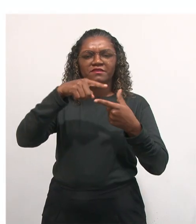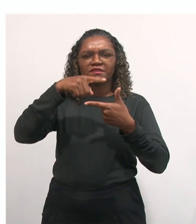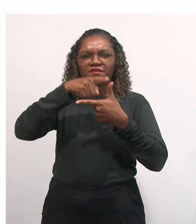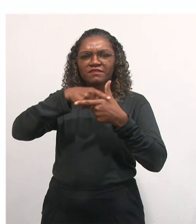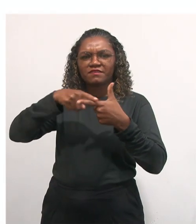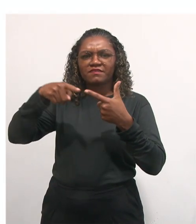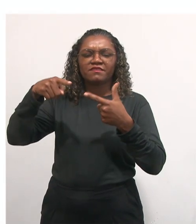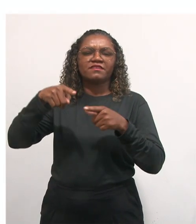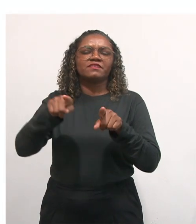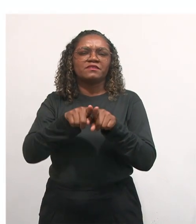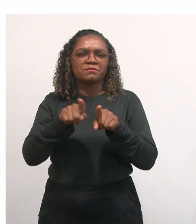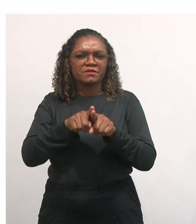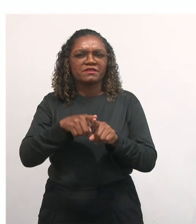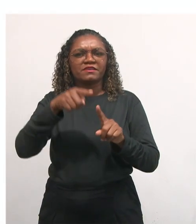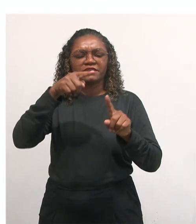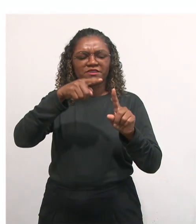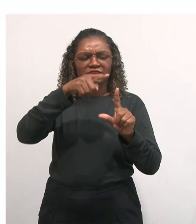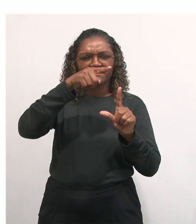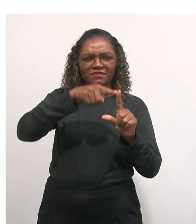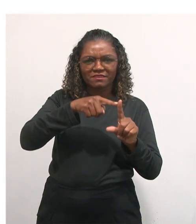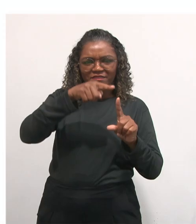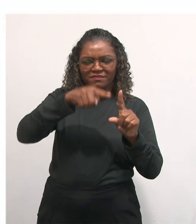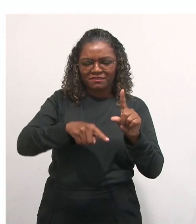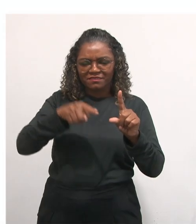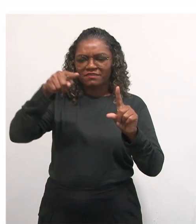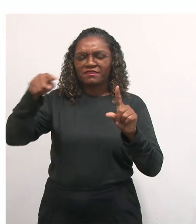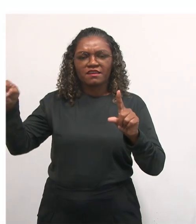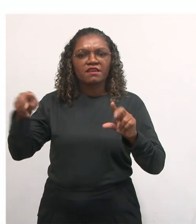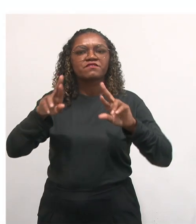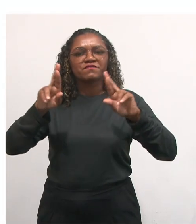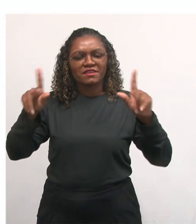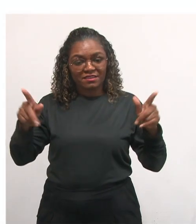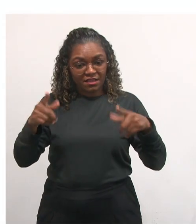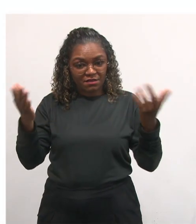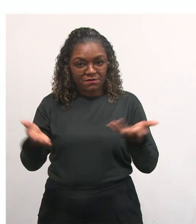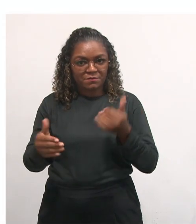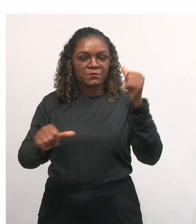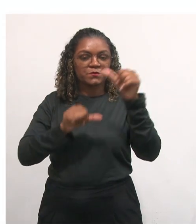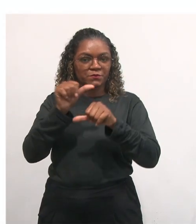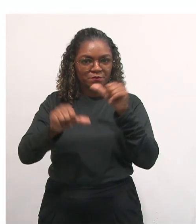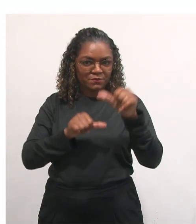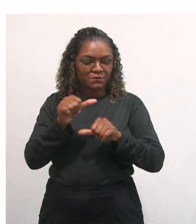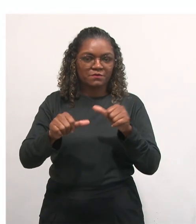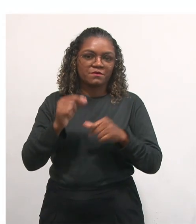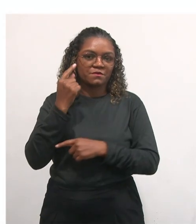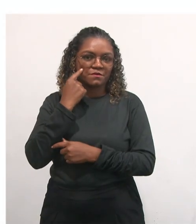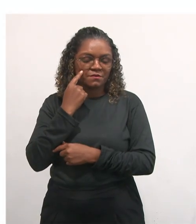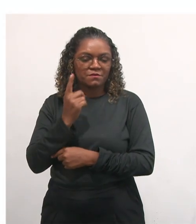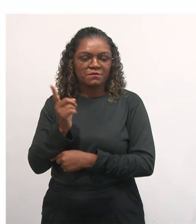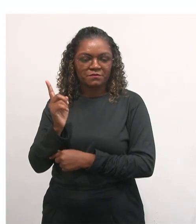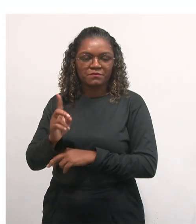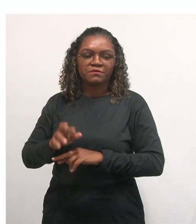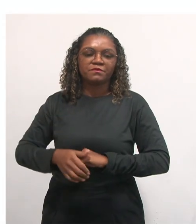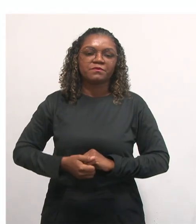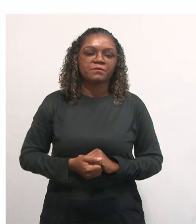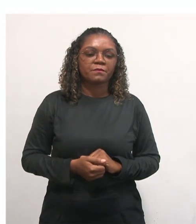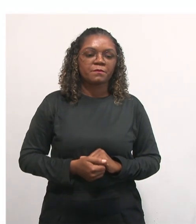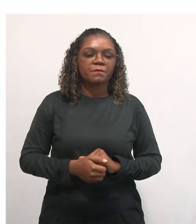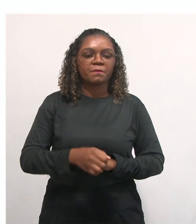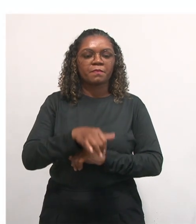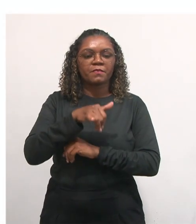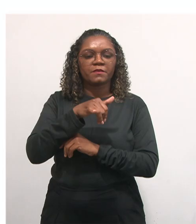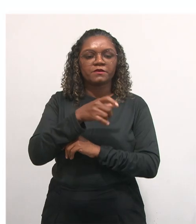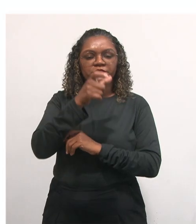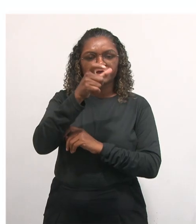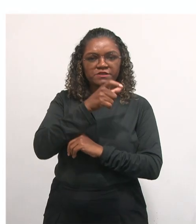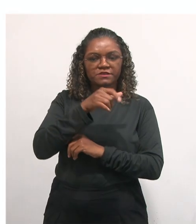tem. Então, muda um pouquinho a operação, mas a operação aqui em cima é a mesma, ok? X,